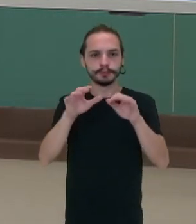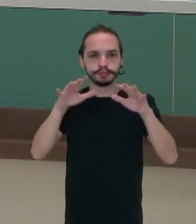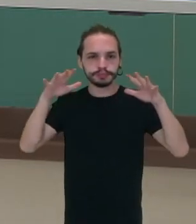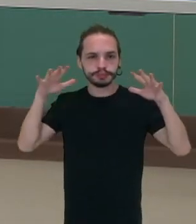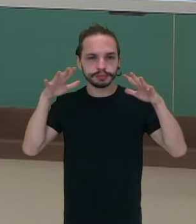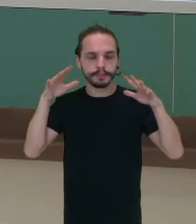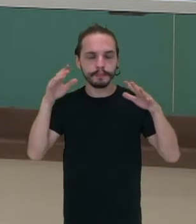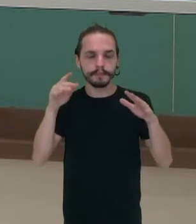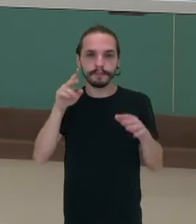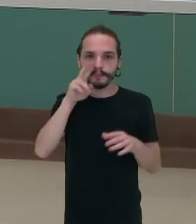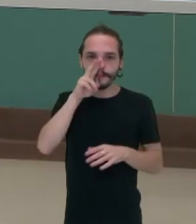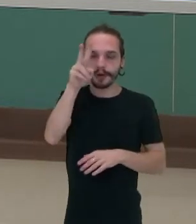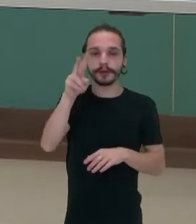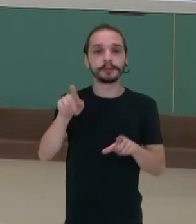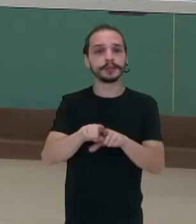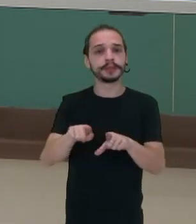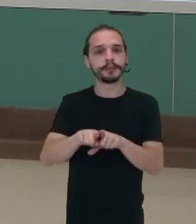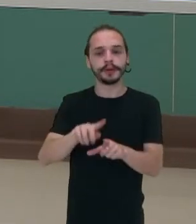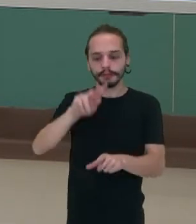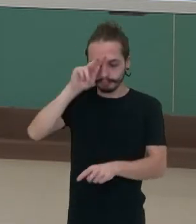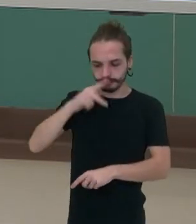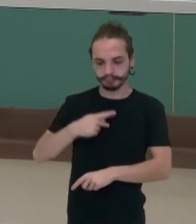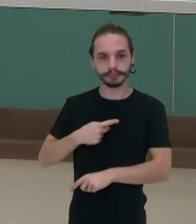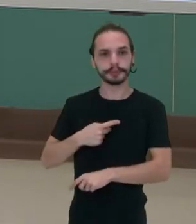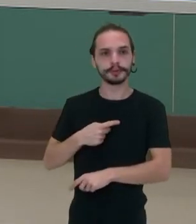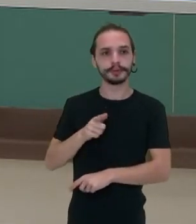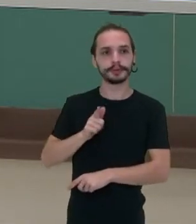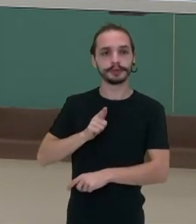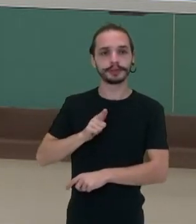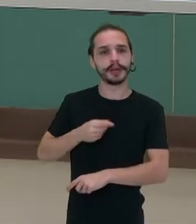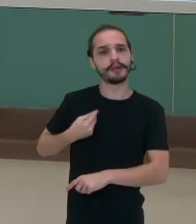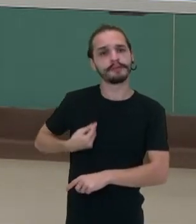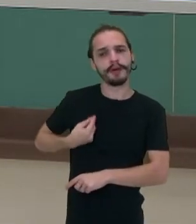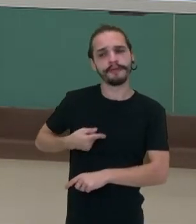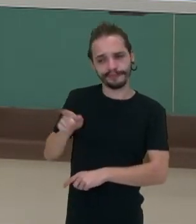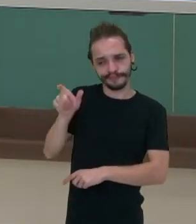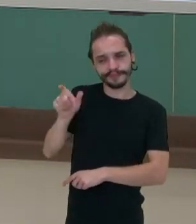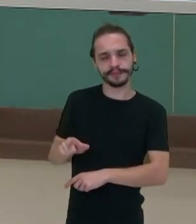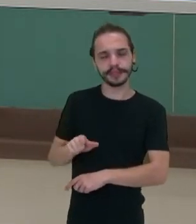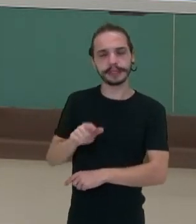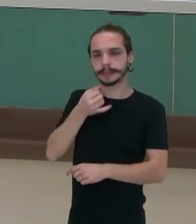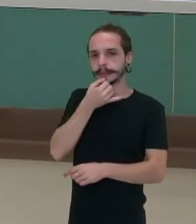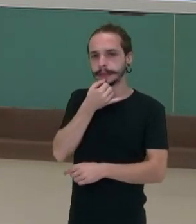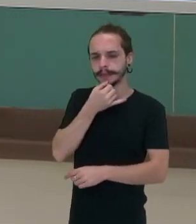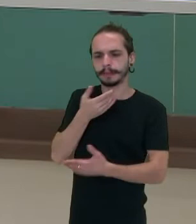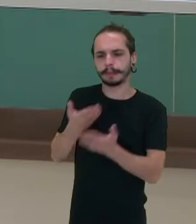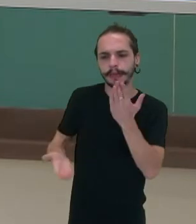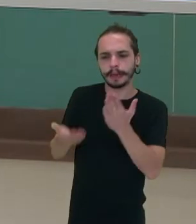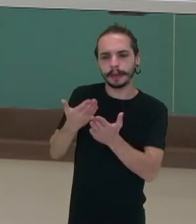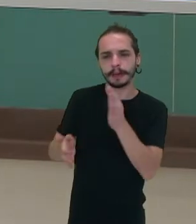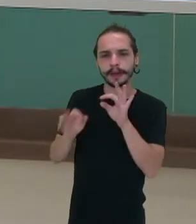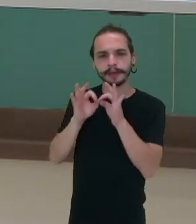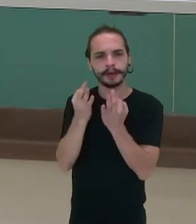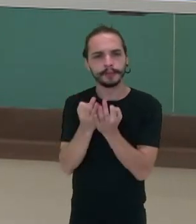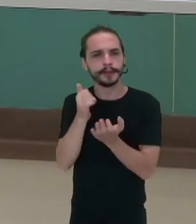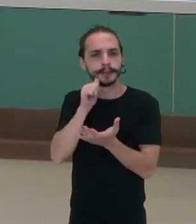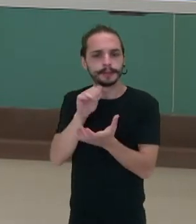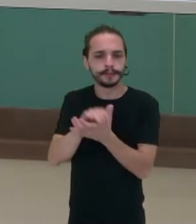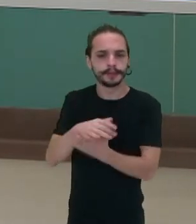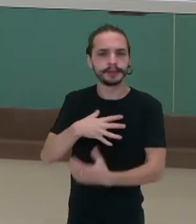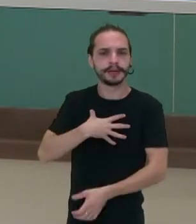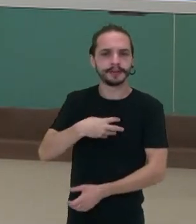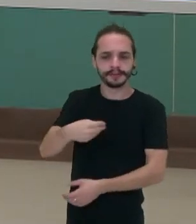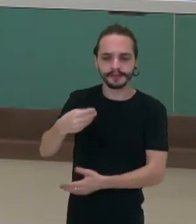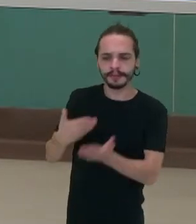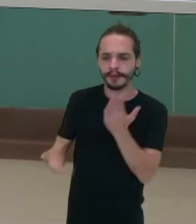gostava das selfies. Por que selfies? O Rembrandt ele tem uma vida triste. Ele começou muito bem de vida, ele teve perdas familiares, perdeu o esposo, perdeu o filho,